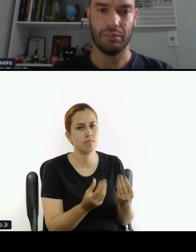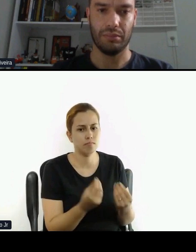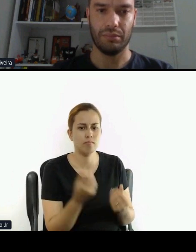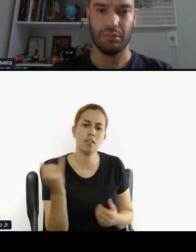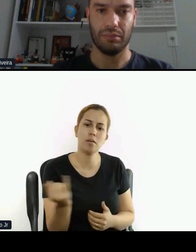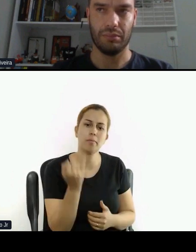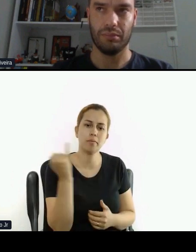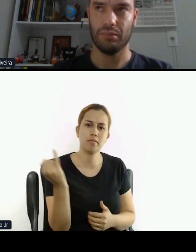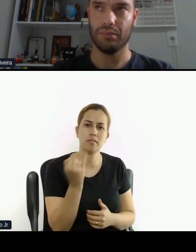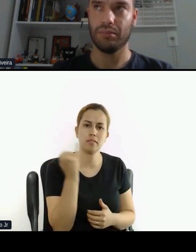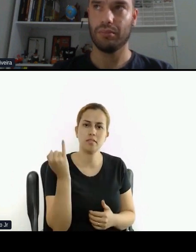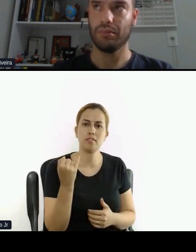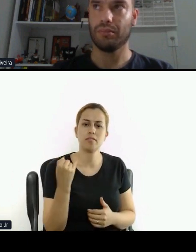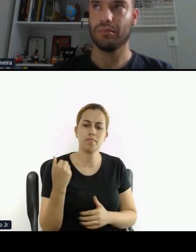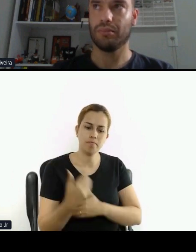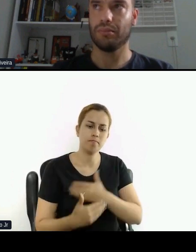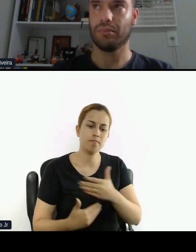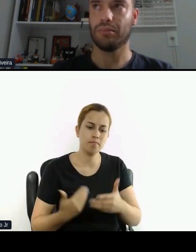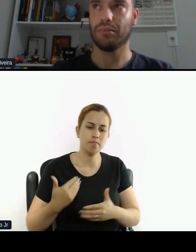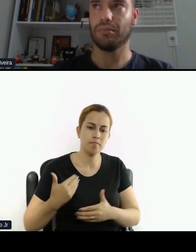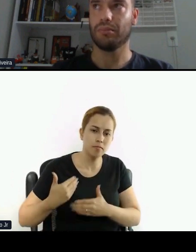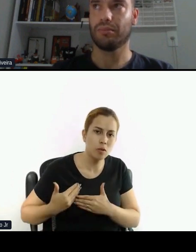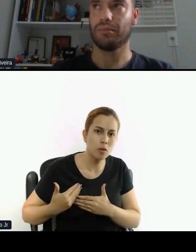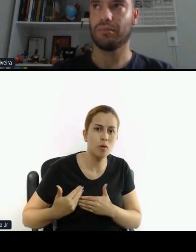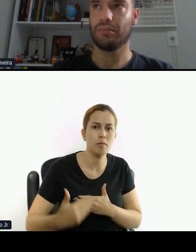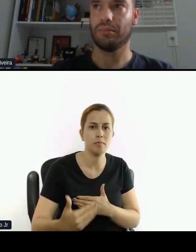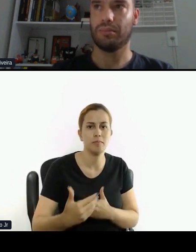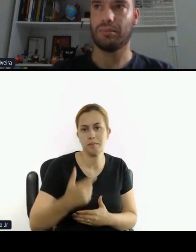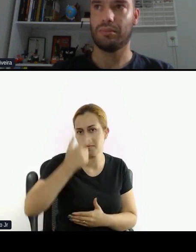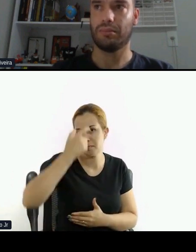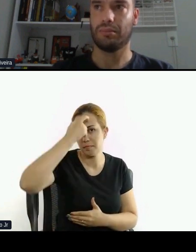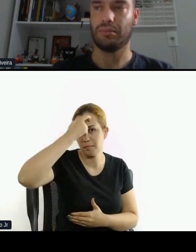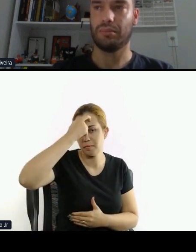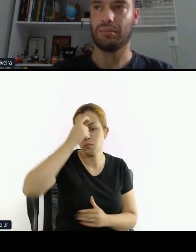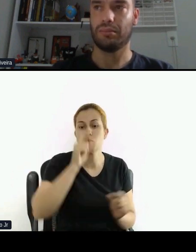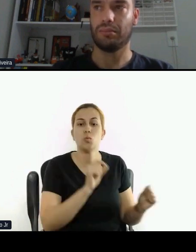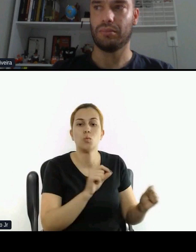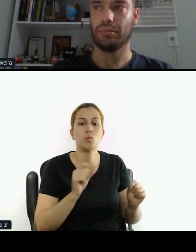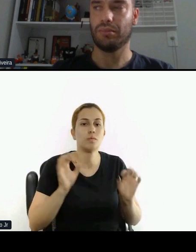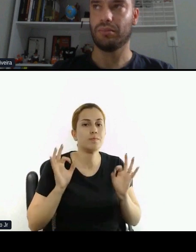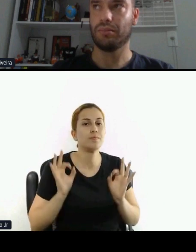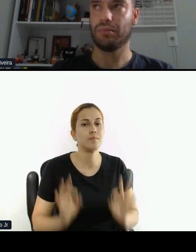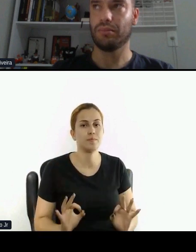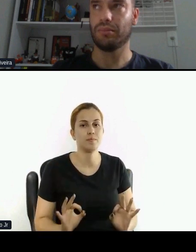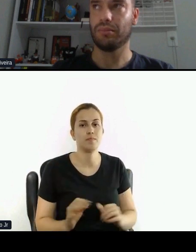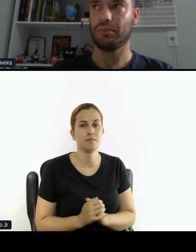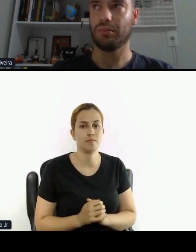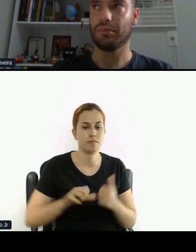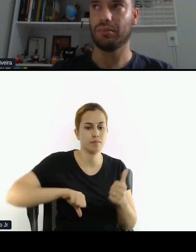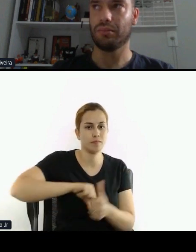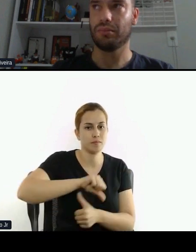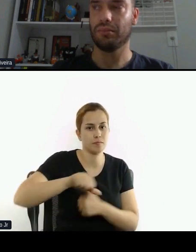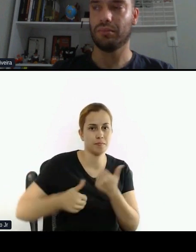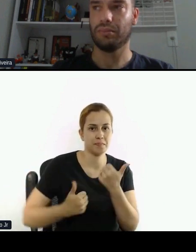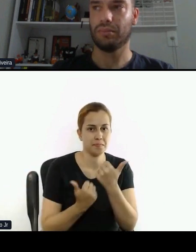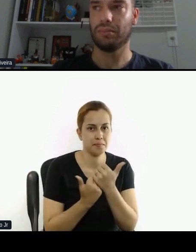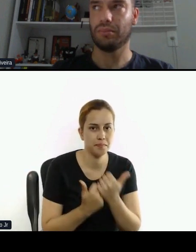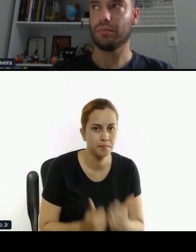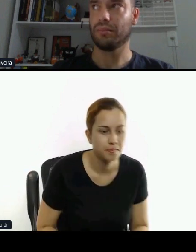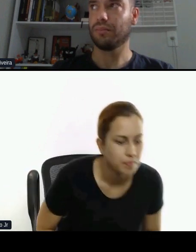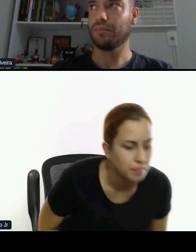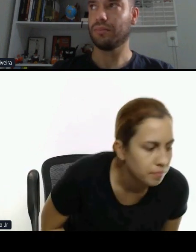muito importante para a gente começar a conscientizar, sabe, o que é de fato acessibilidade. Muito importante, Túlio.